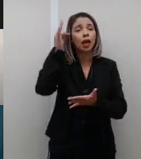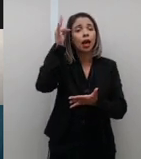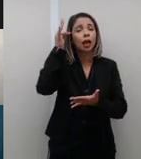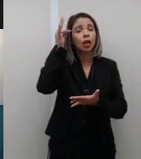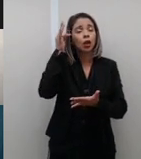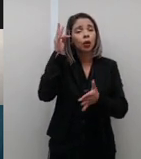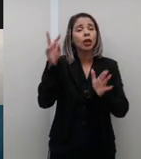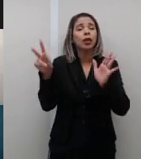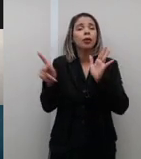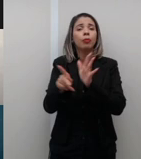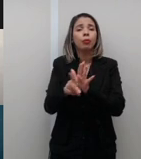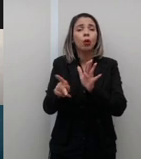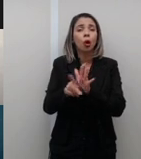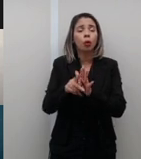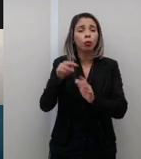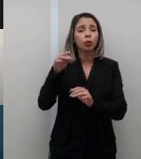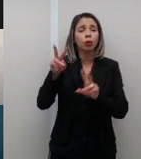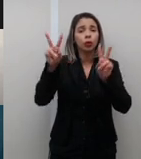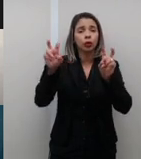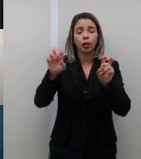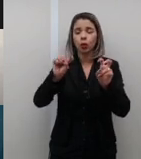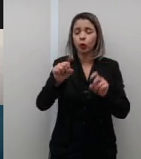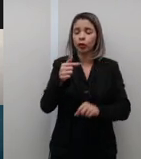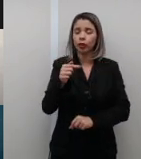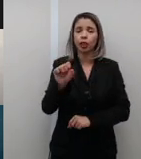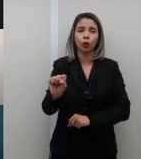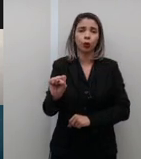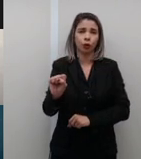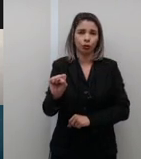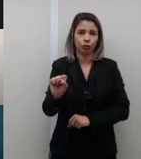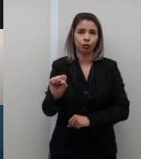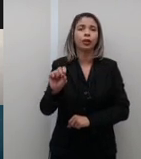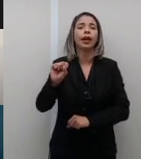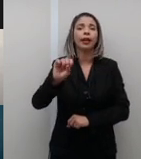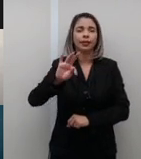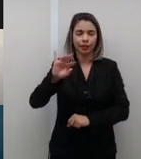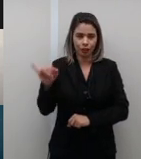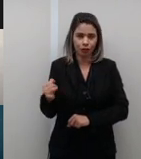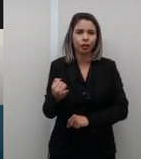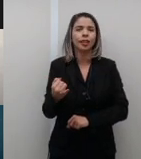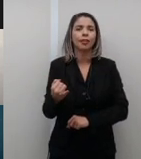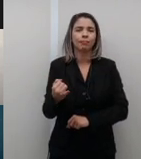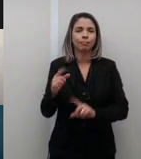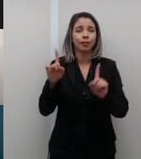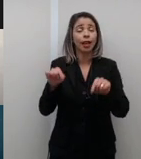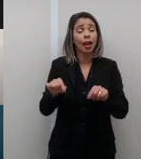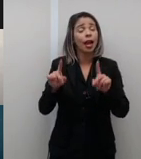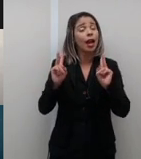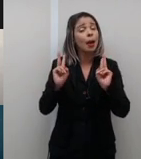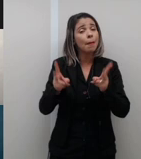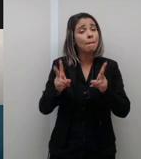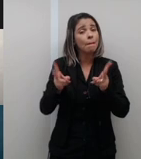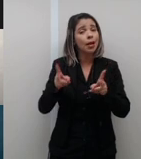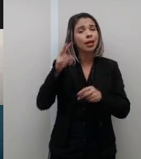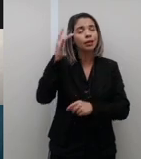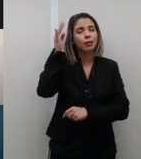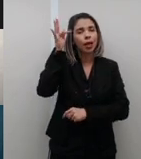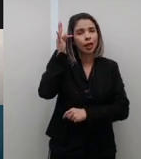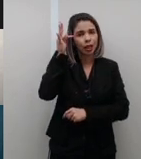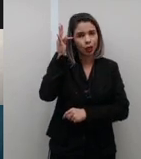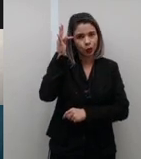ao tema 878 do STJ, fecha aspas, que são justamente as teses